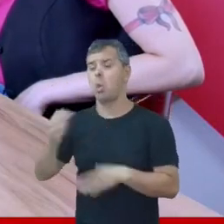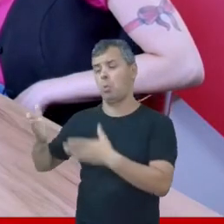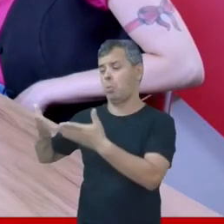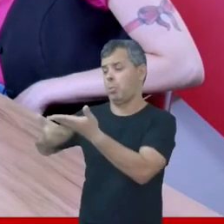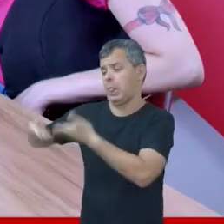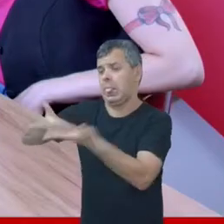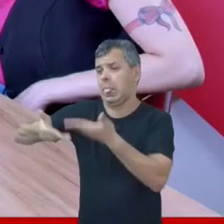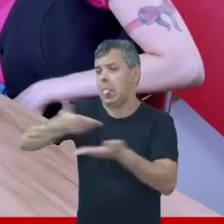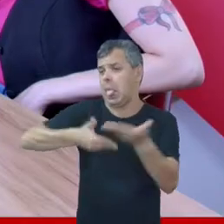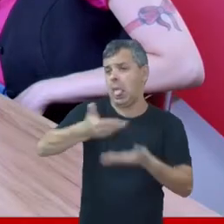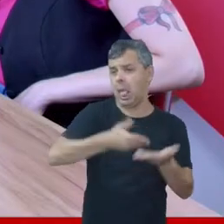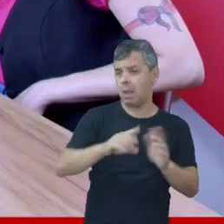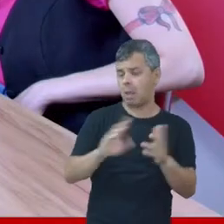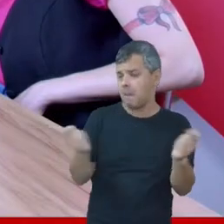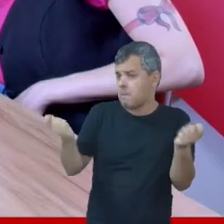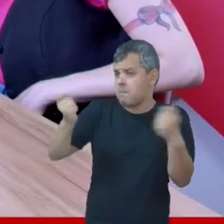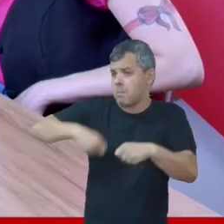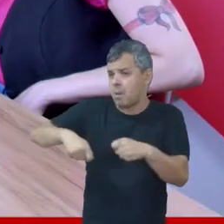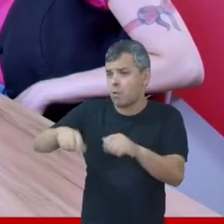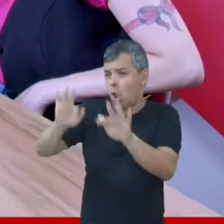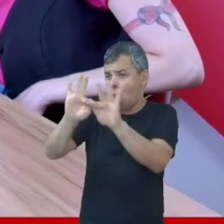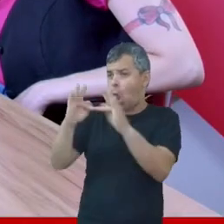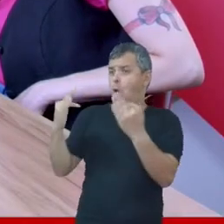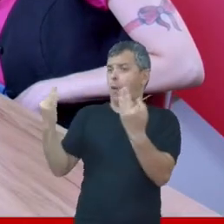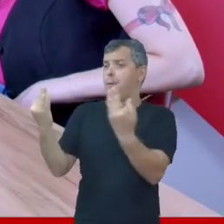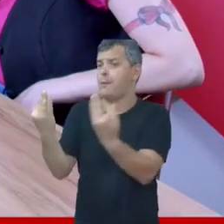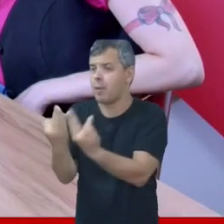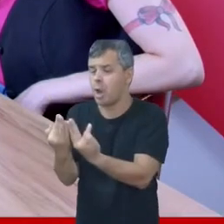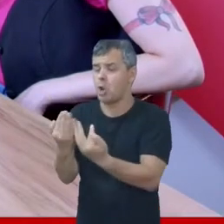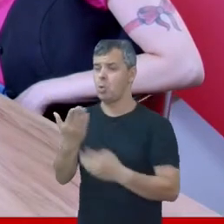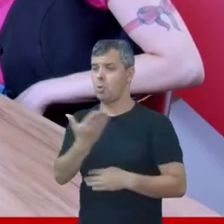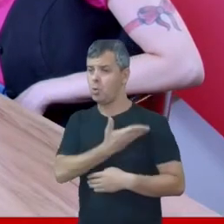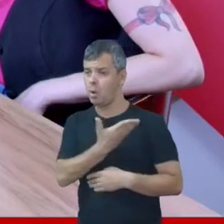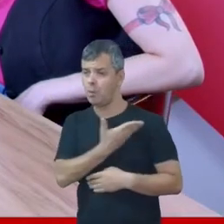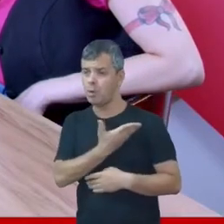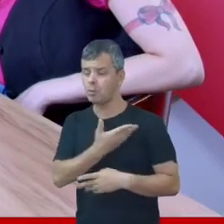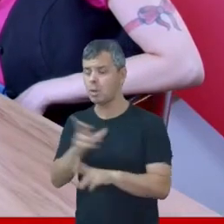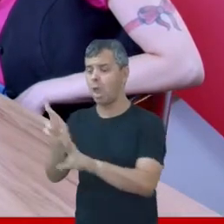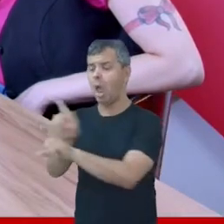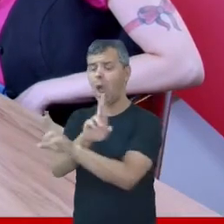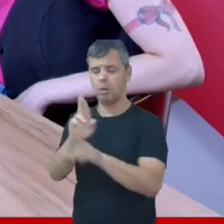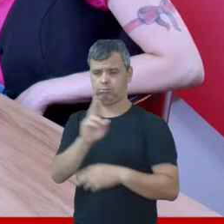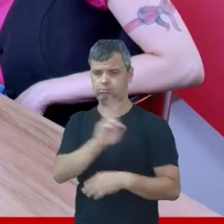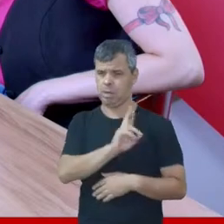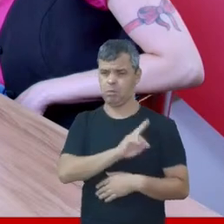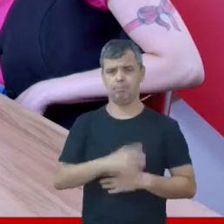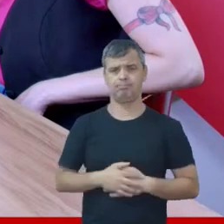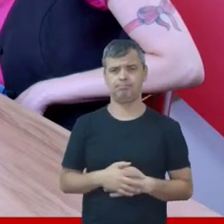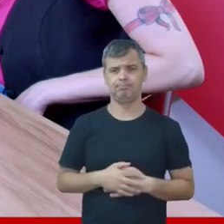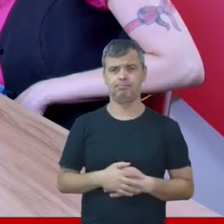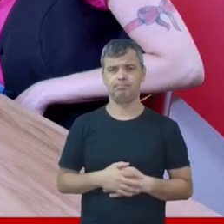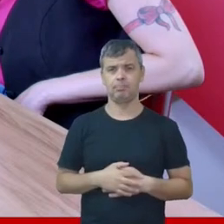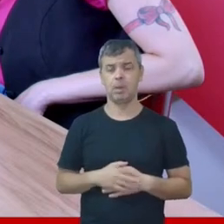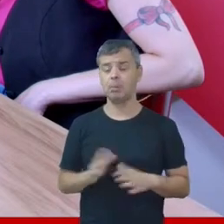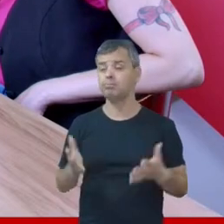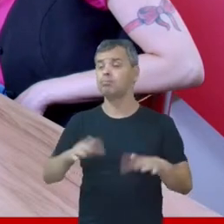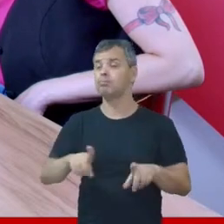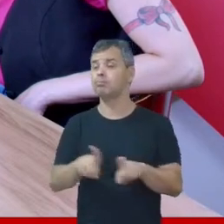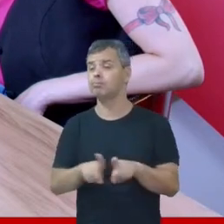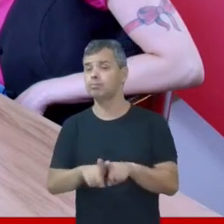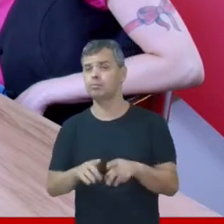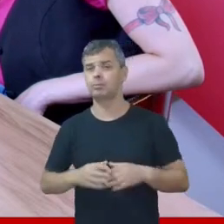entre si, que é impossível ter fraternidade e companheirismo entre as religiões. Não. Inclusive, por